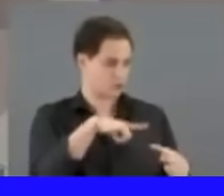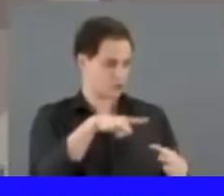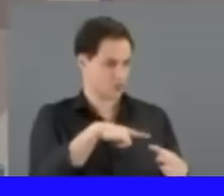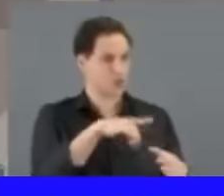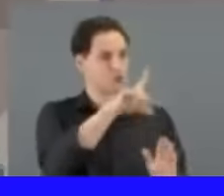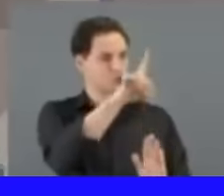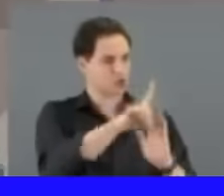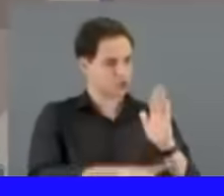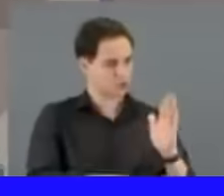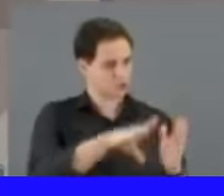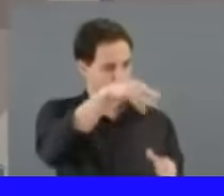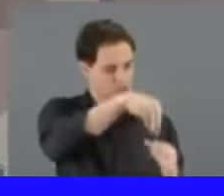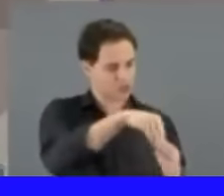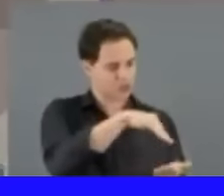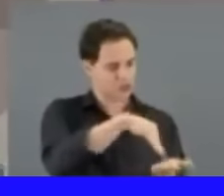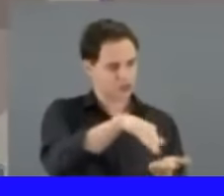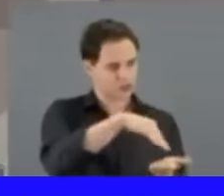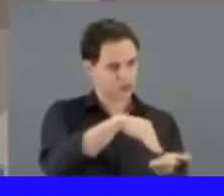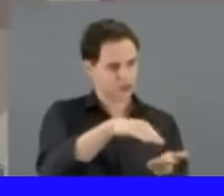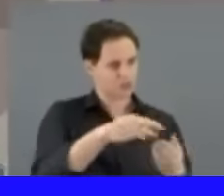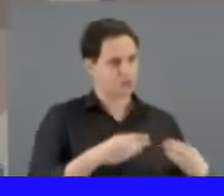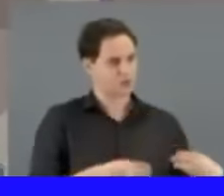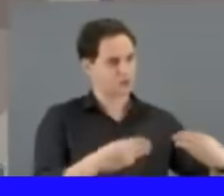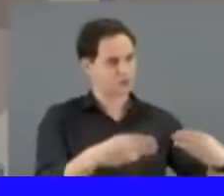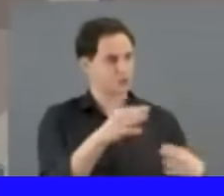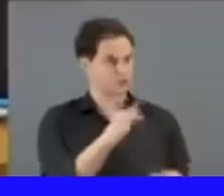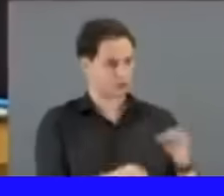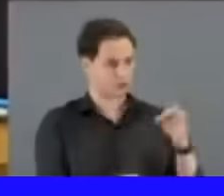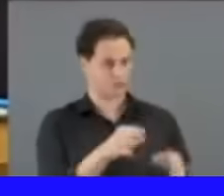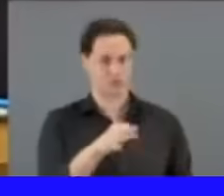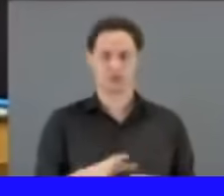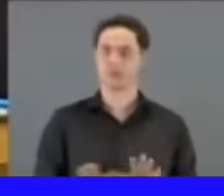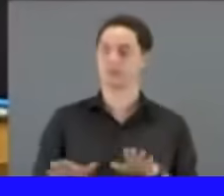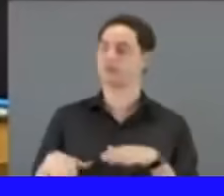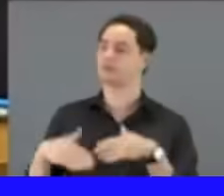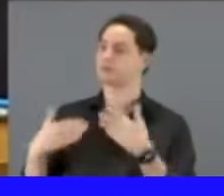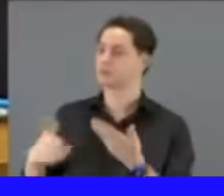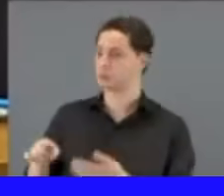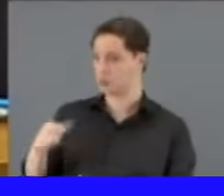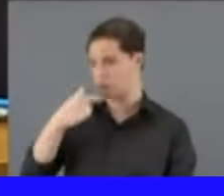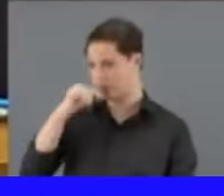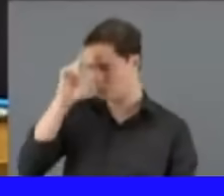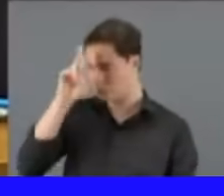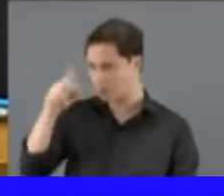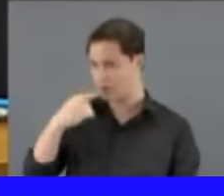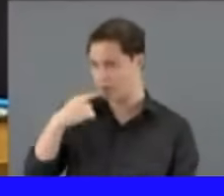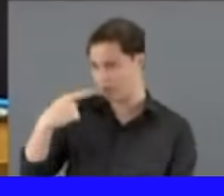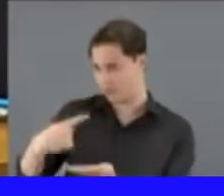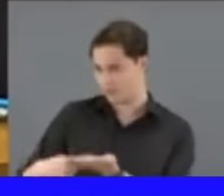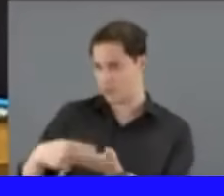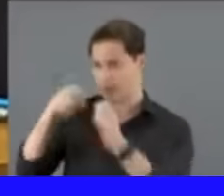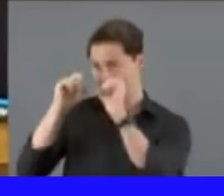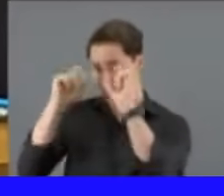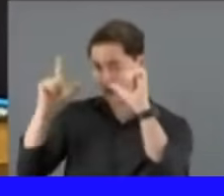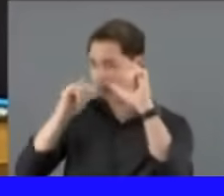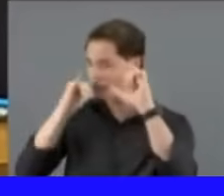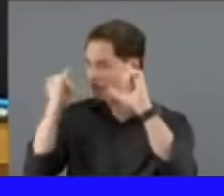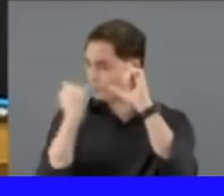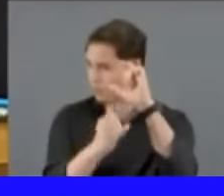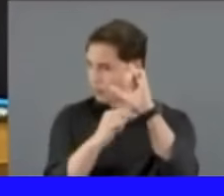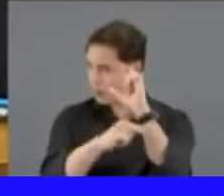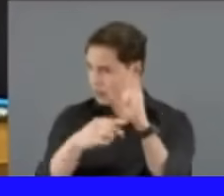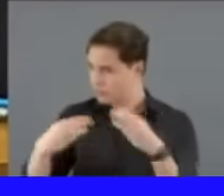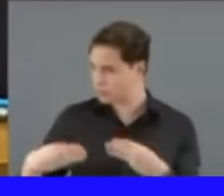da Secretaria de Operações Integradas do Ministério da Justiça. Então o senhor afirma que esses alertas foram recebidos pelo Ministério da